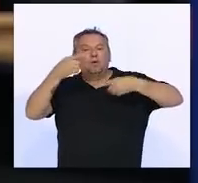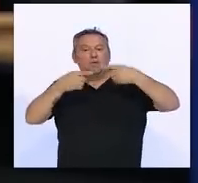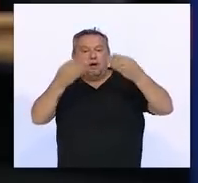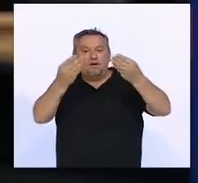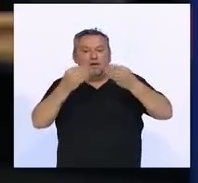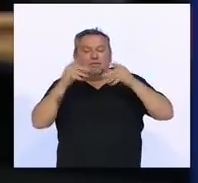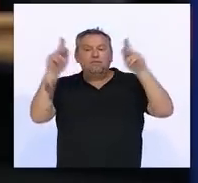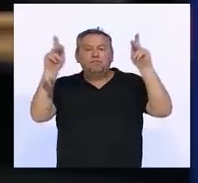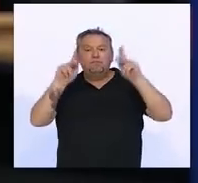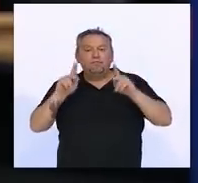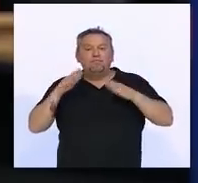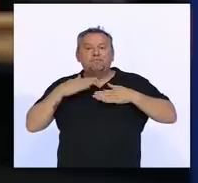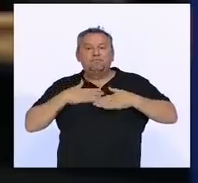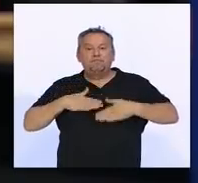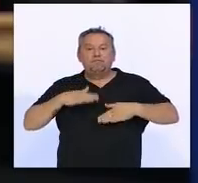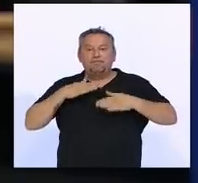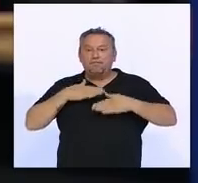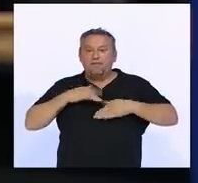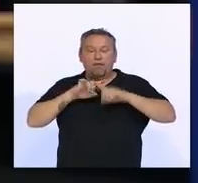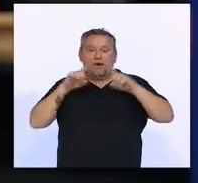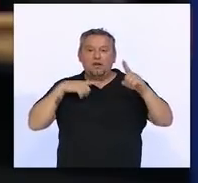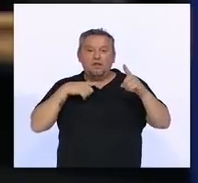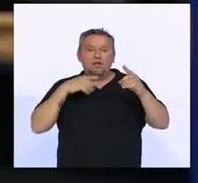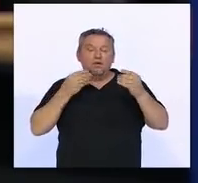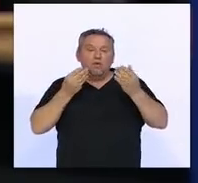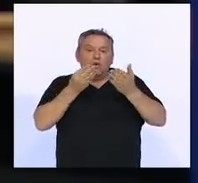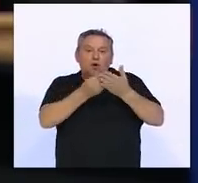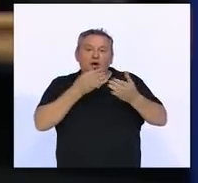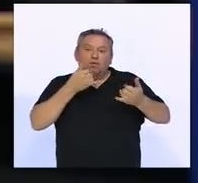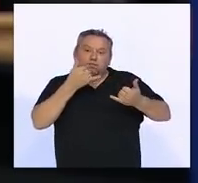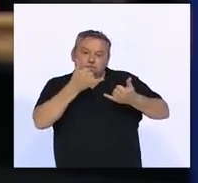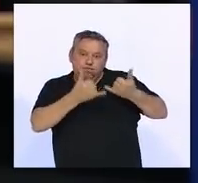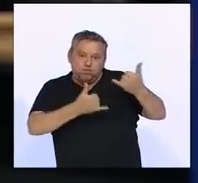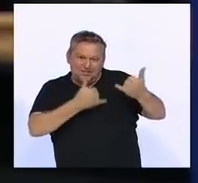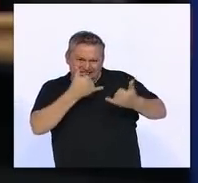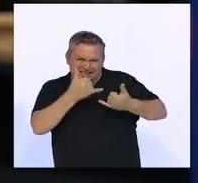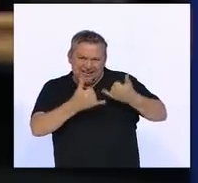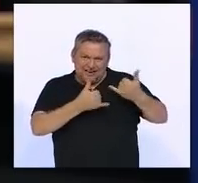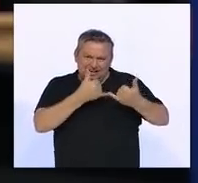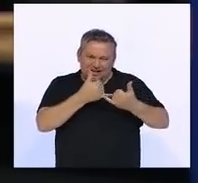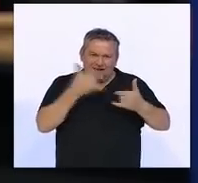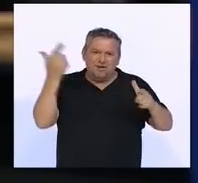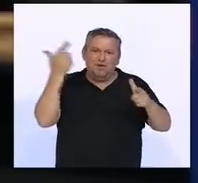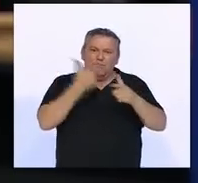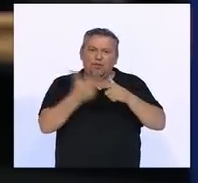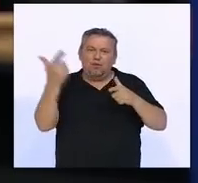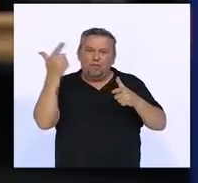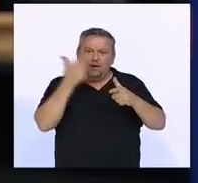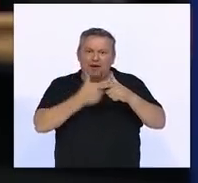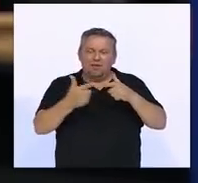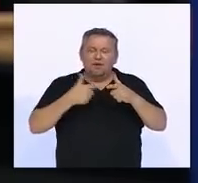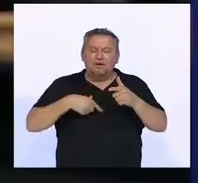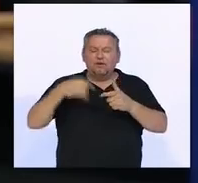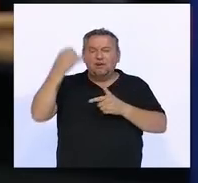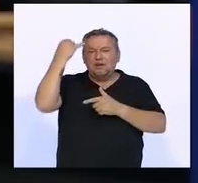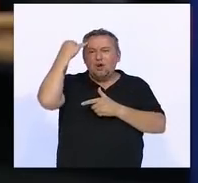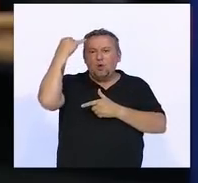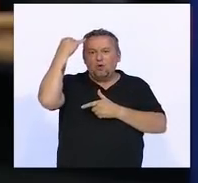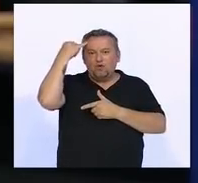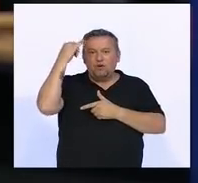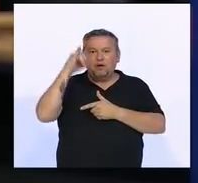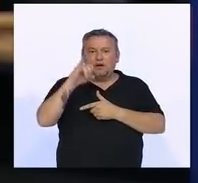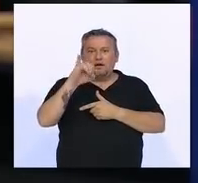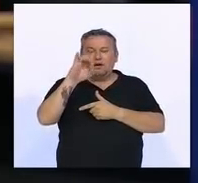pacificador, e não colocar em jogo, na bola, no meio do campo, problemas ideológicos. Então, nós temos um